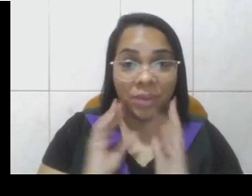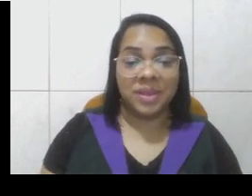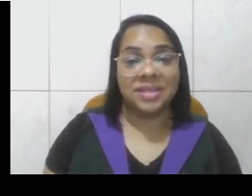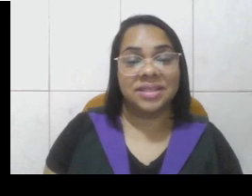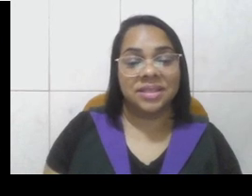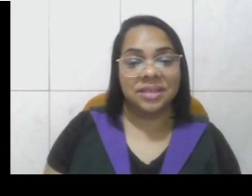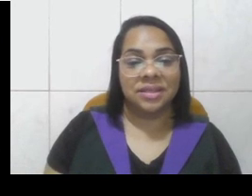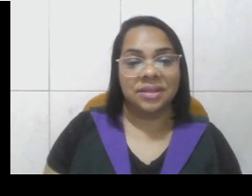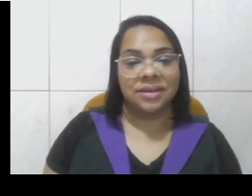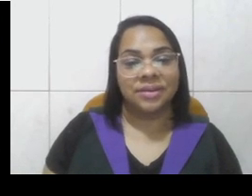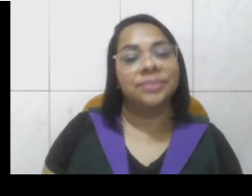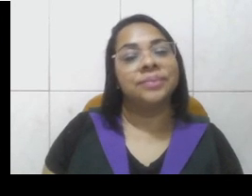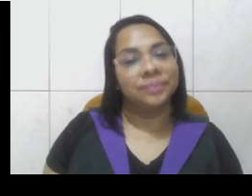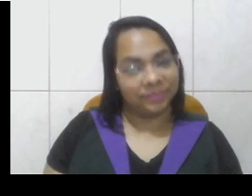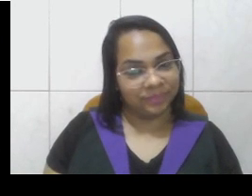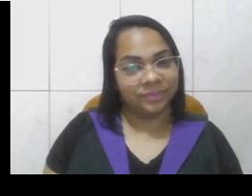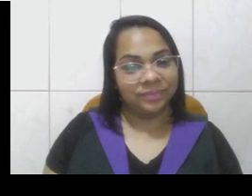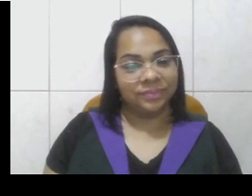Pronomes.